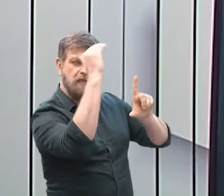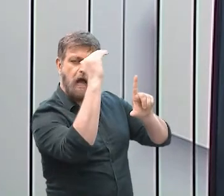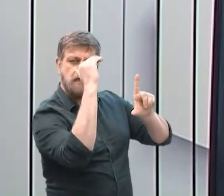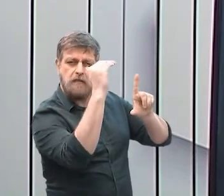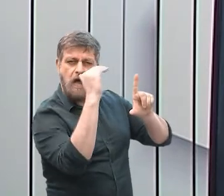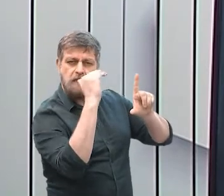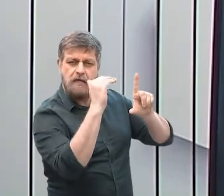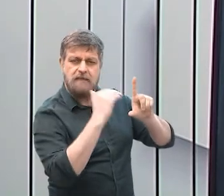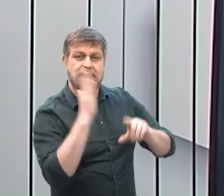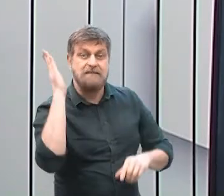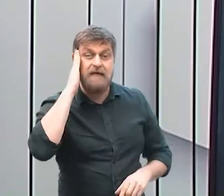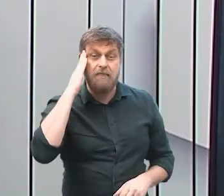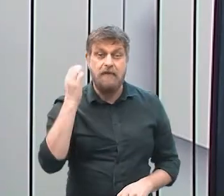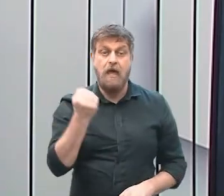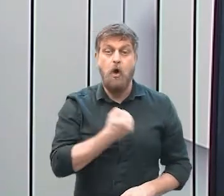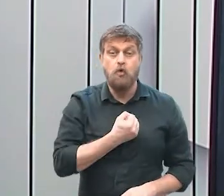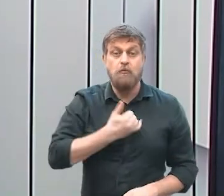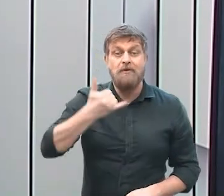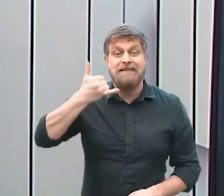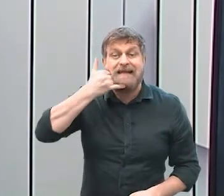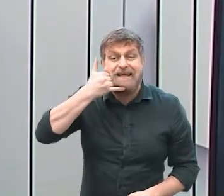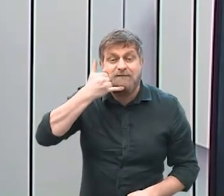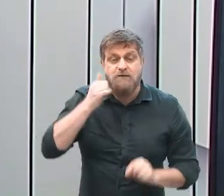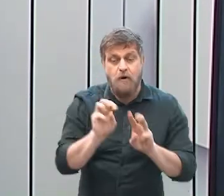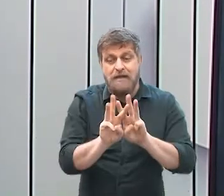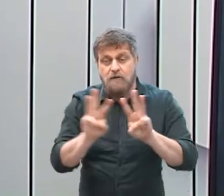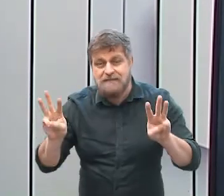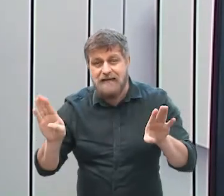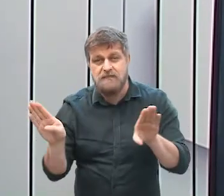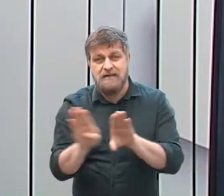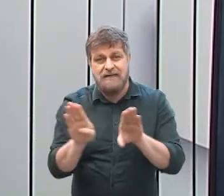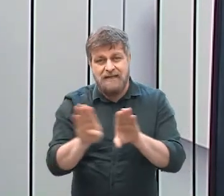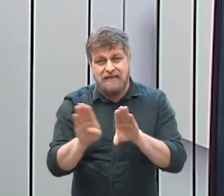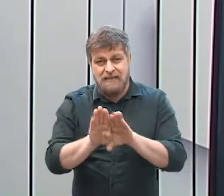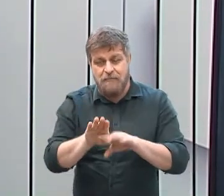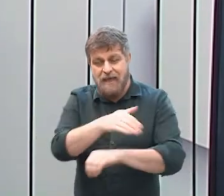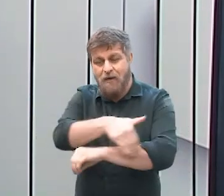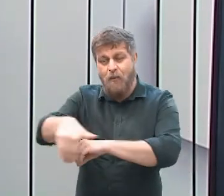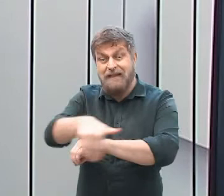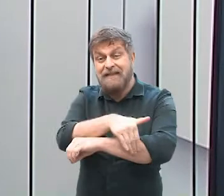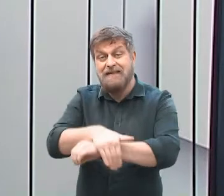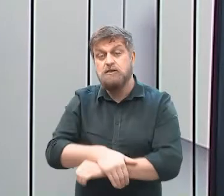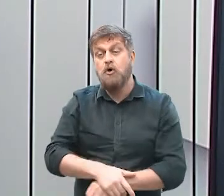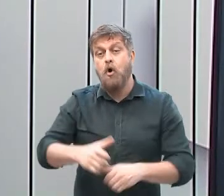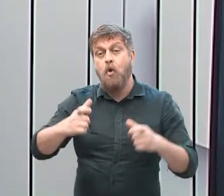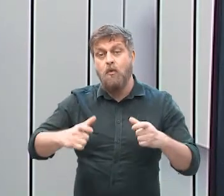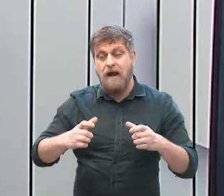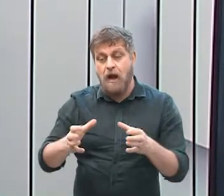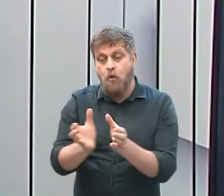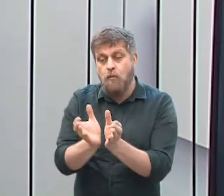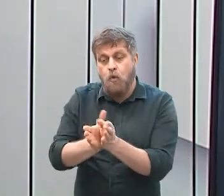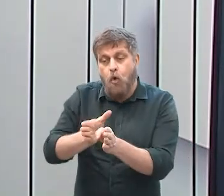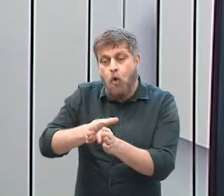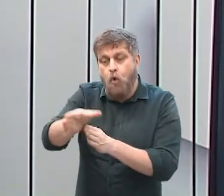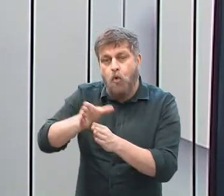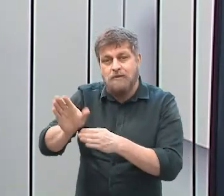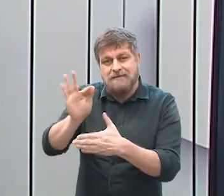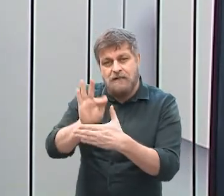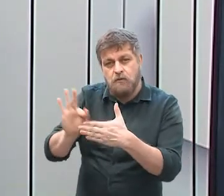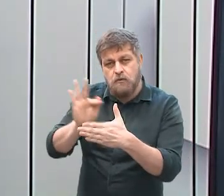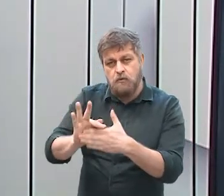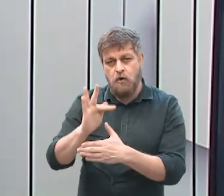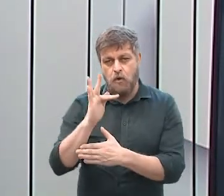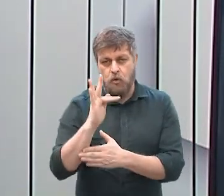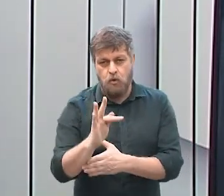de telefone, os sites e os endereços de conselhos tutelares nos estabelecimentos de